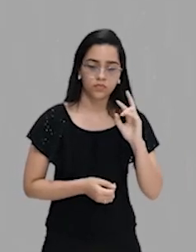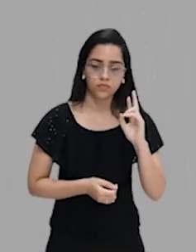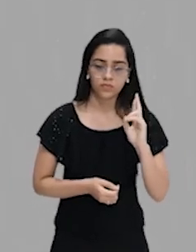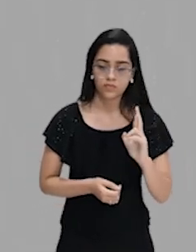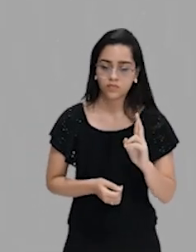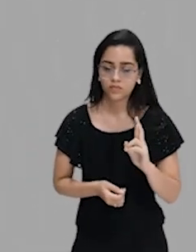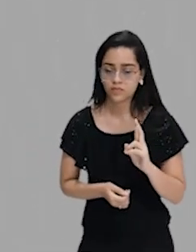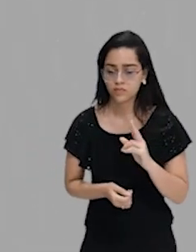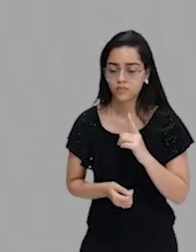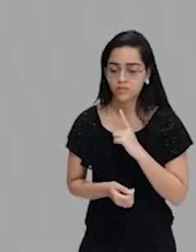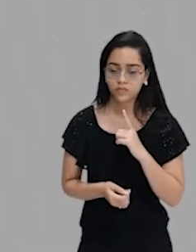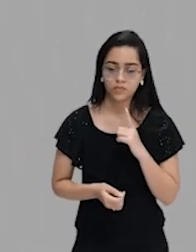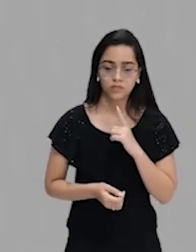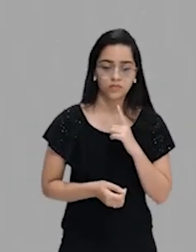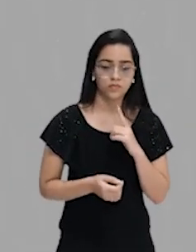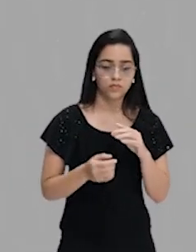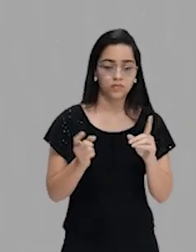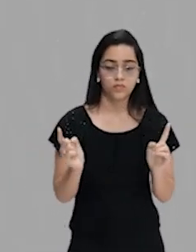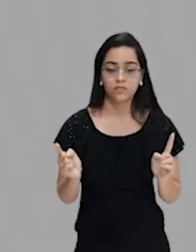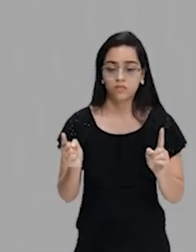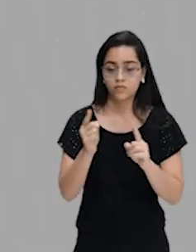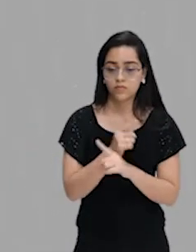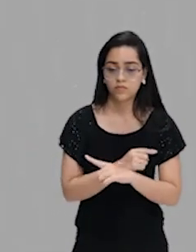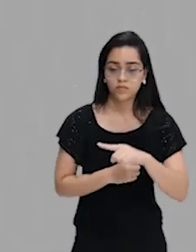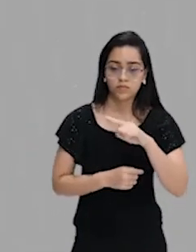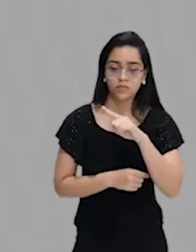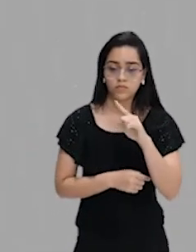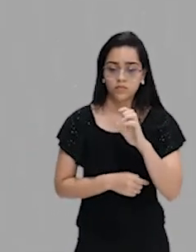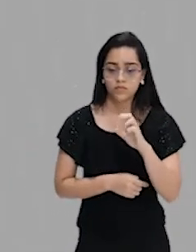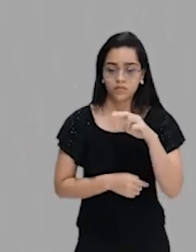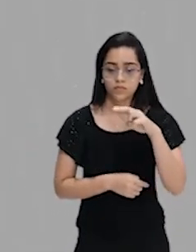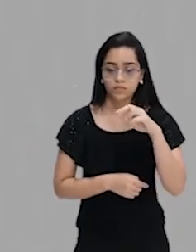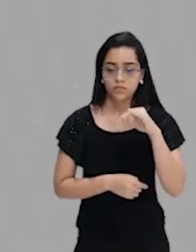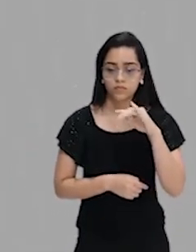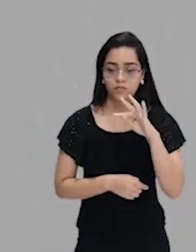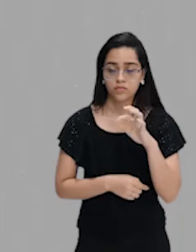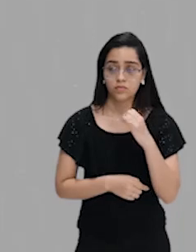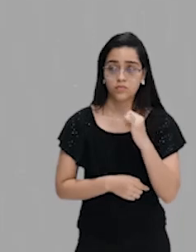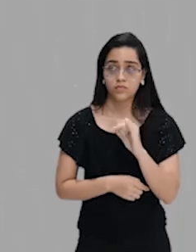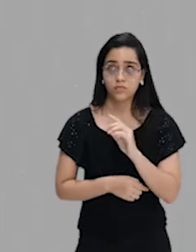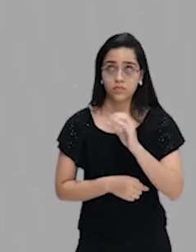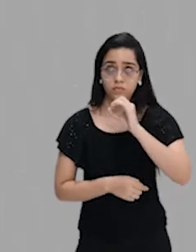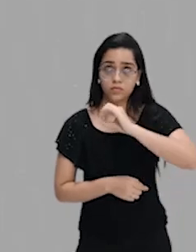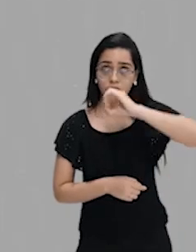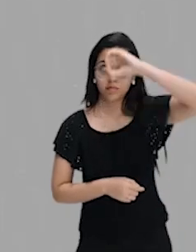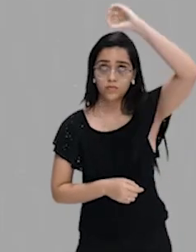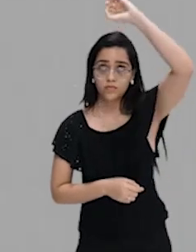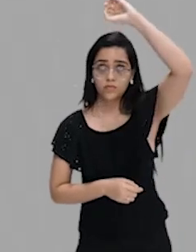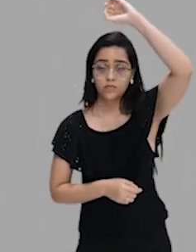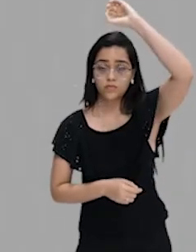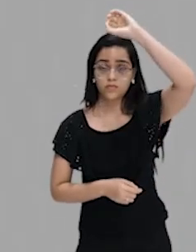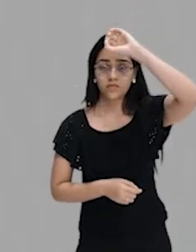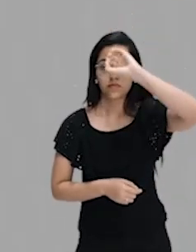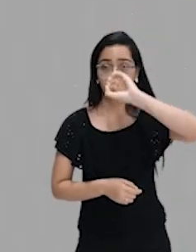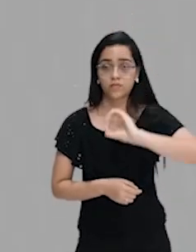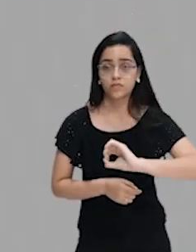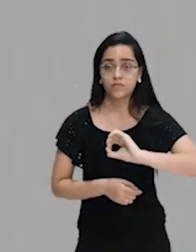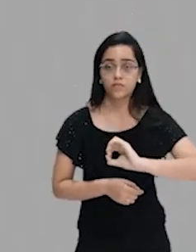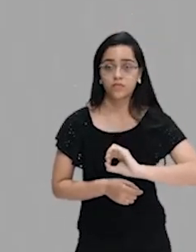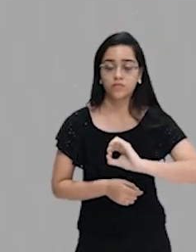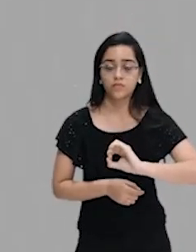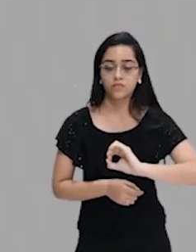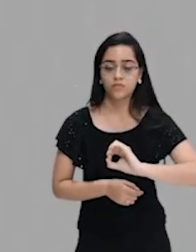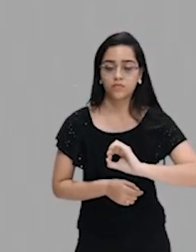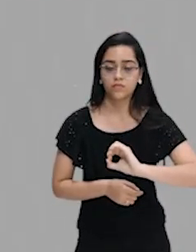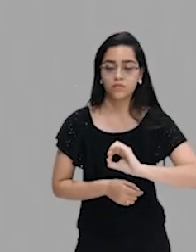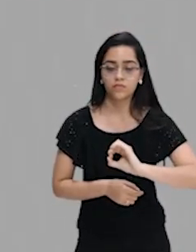que é o ponto diametralmente oposto ao zênite. Se o zênite é acima da nossa cabeça, o nadir é abaixo